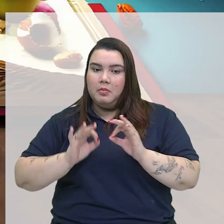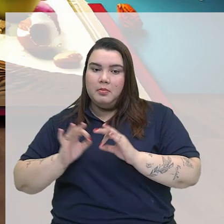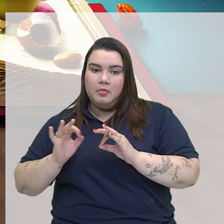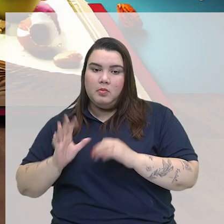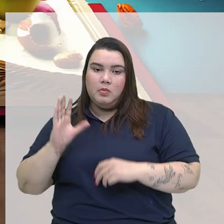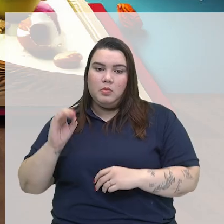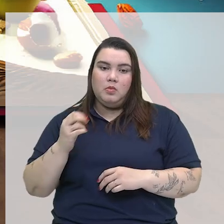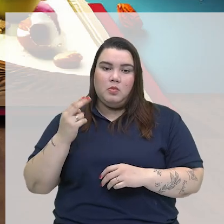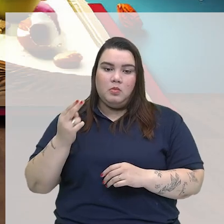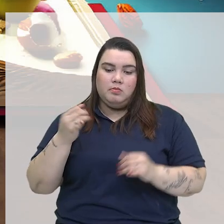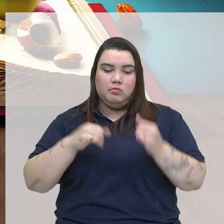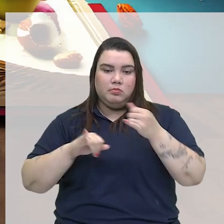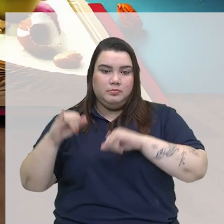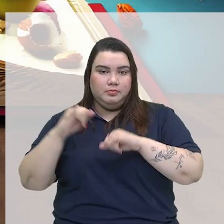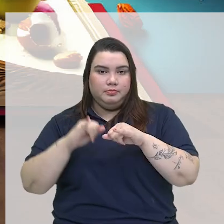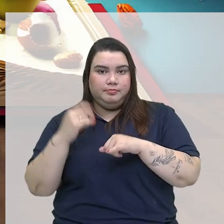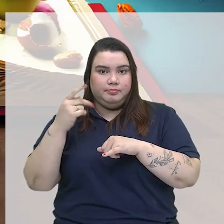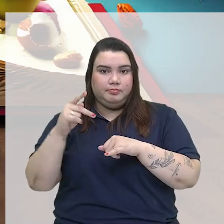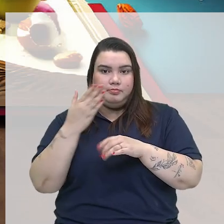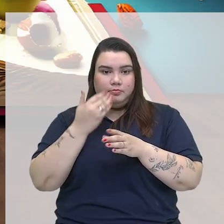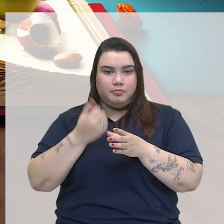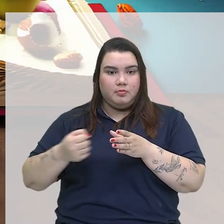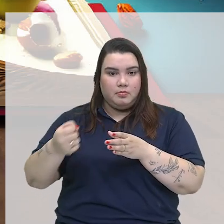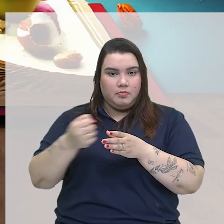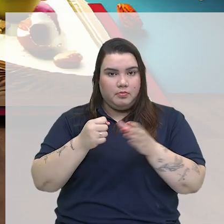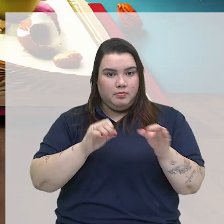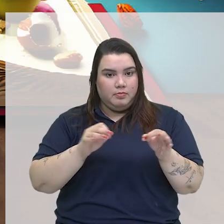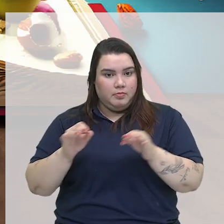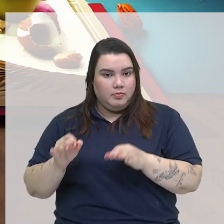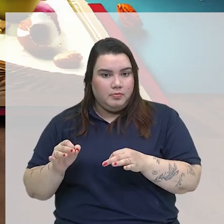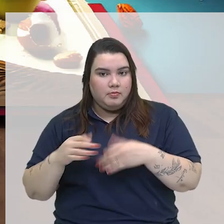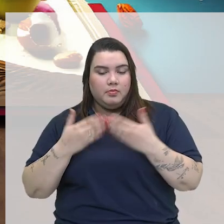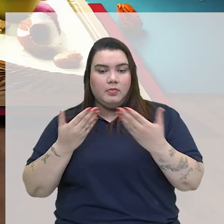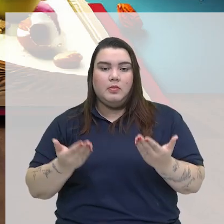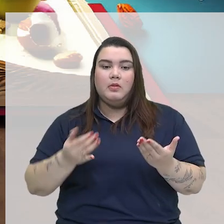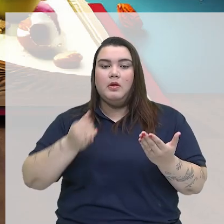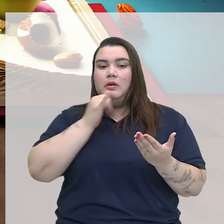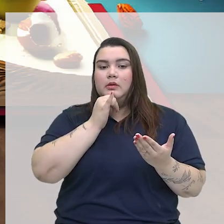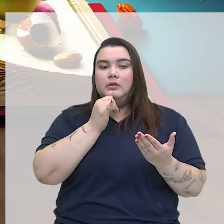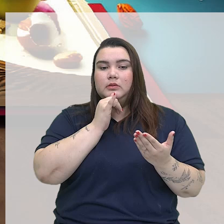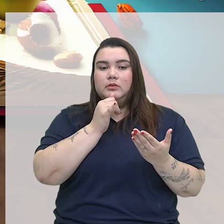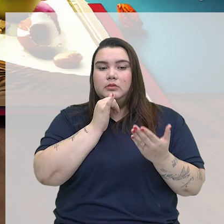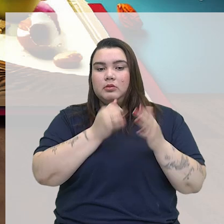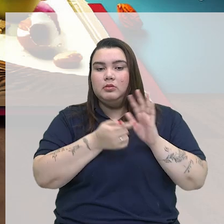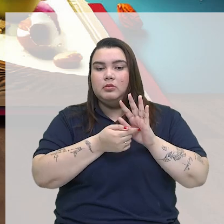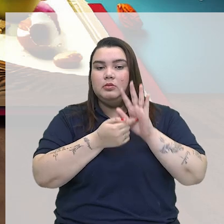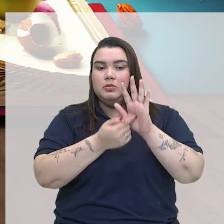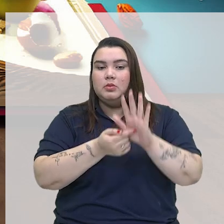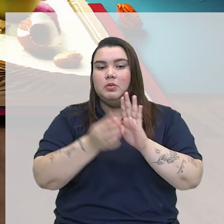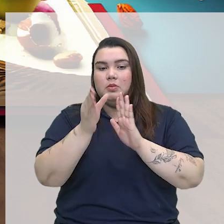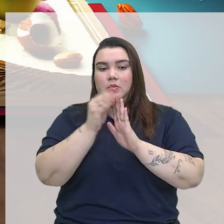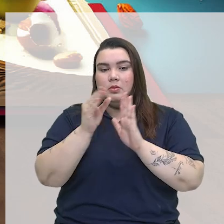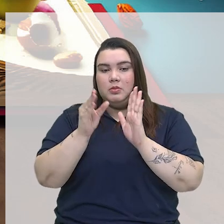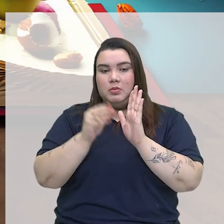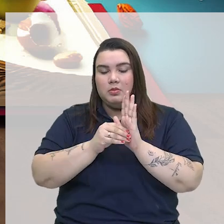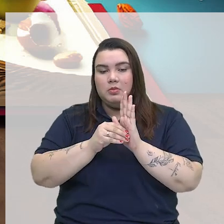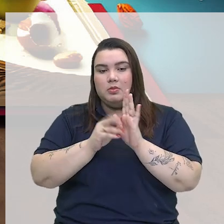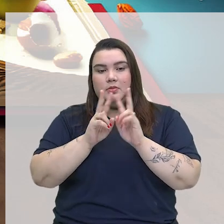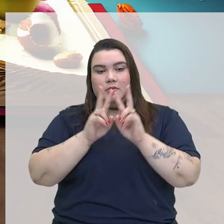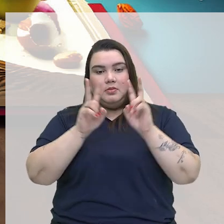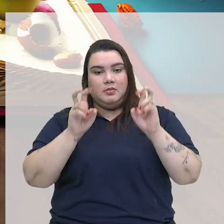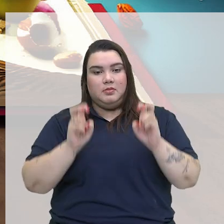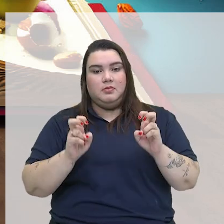preparando ou manipulando na sua cozinha, tá? E a exemplo aí do nosso conteúdo, do nosso